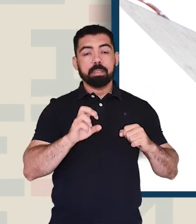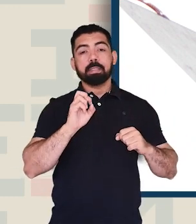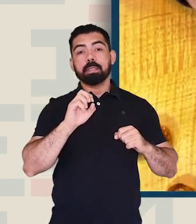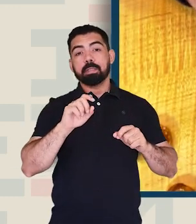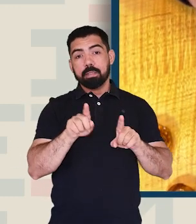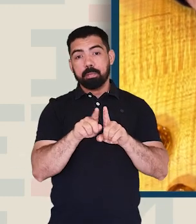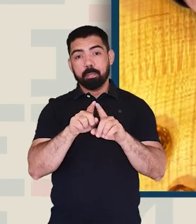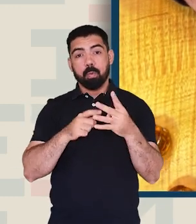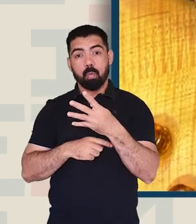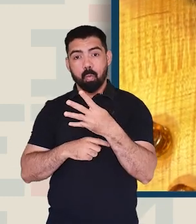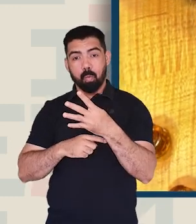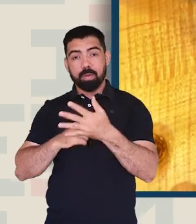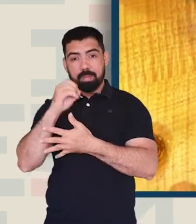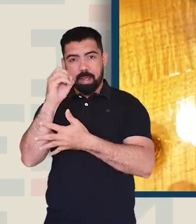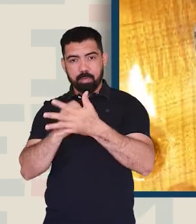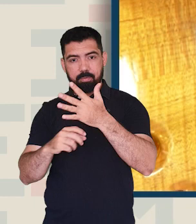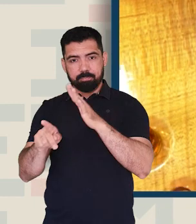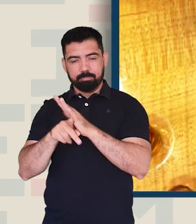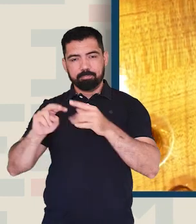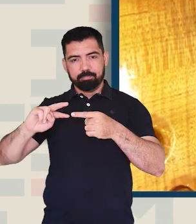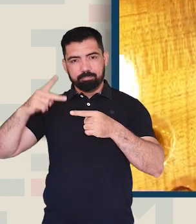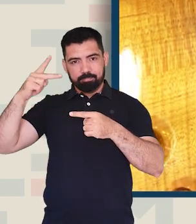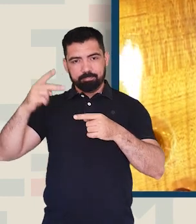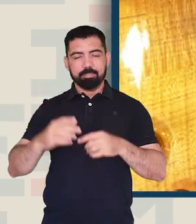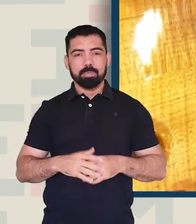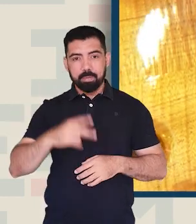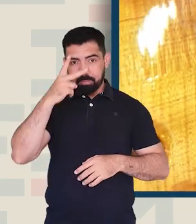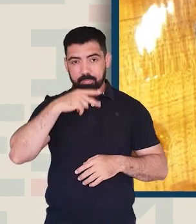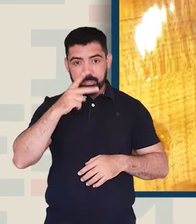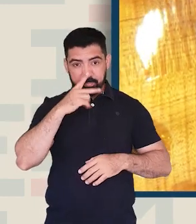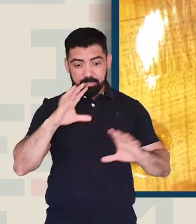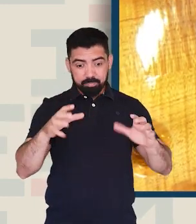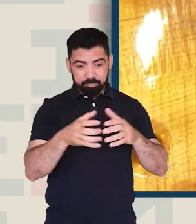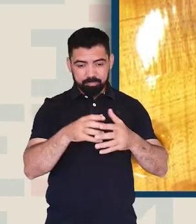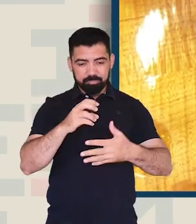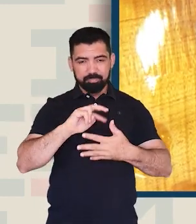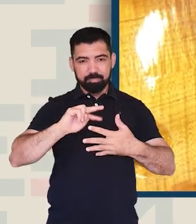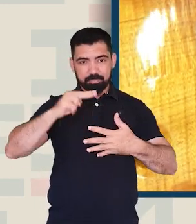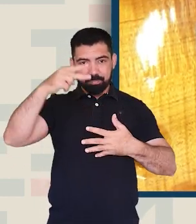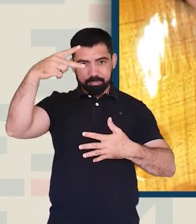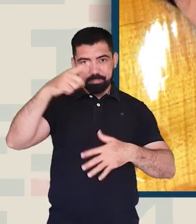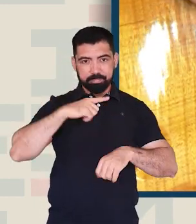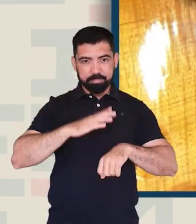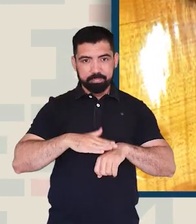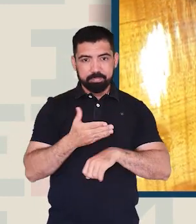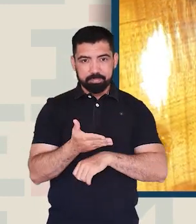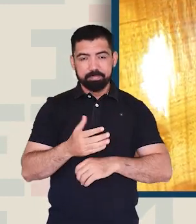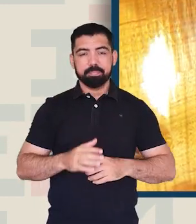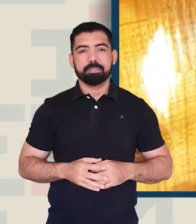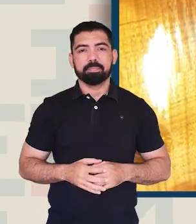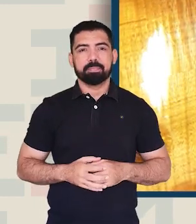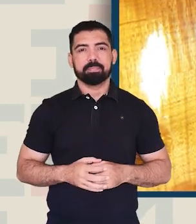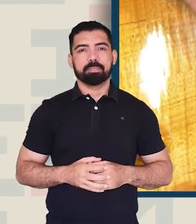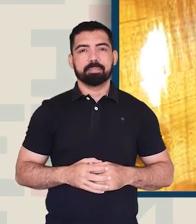coisa. Primeiro acorde da escala e o quarto acorde, né? Então,